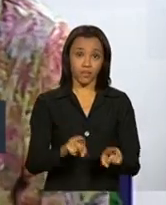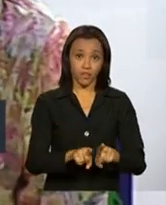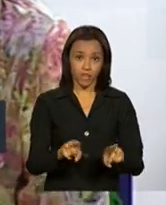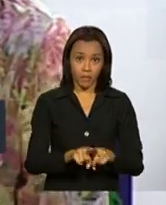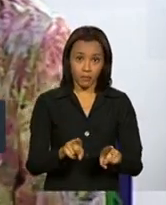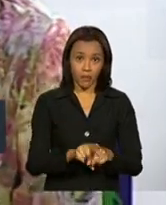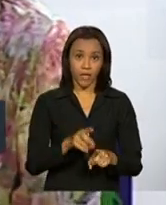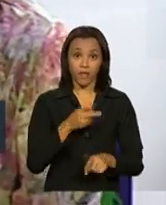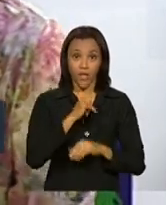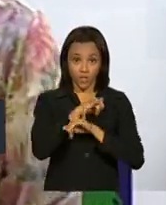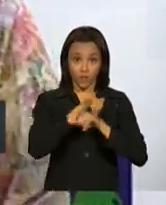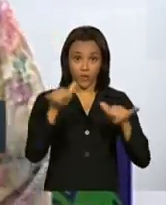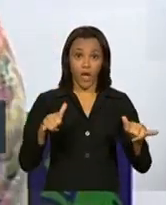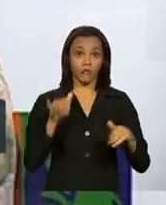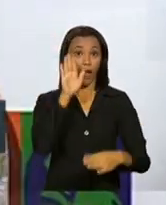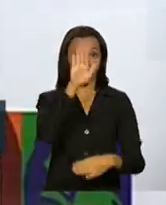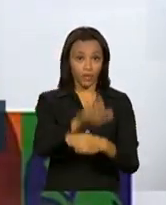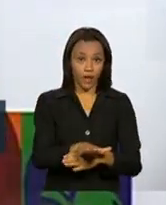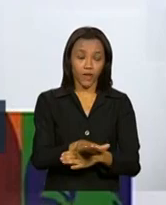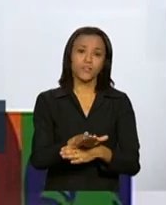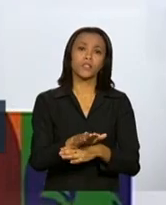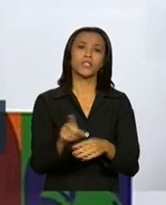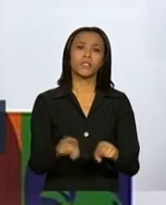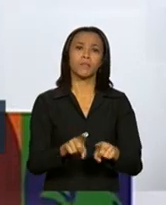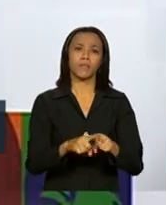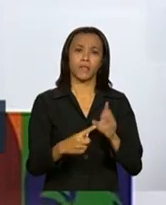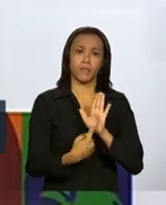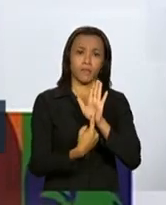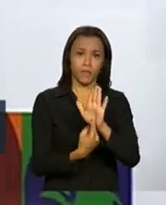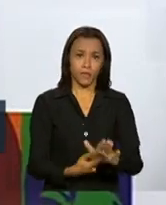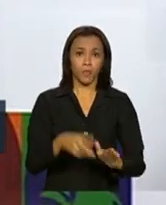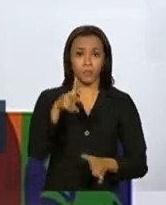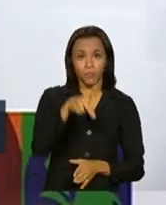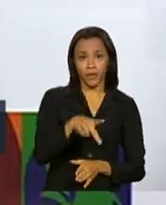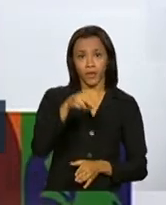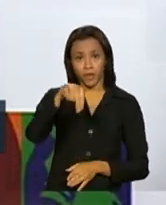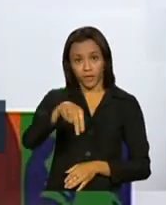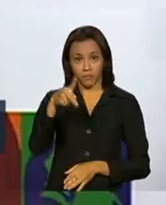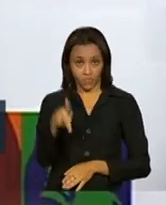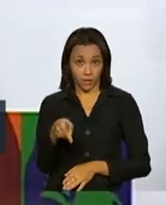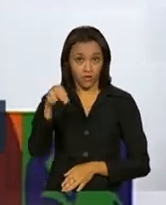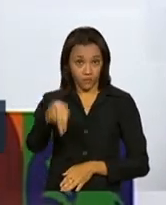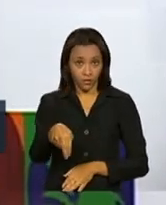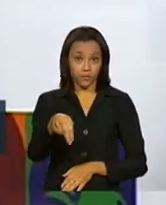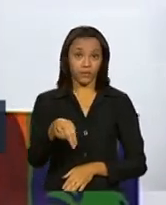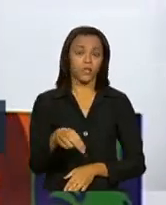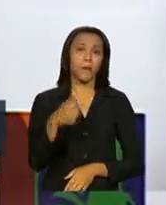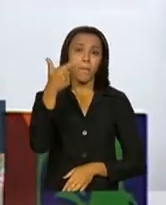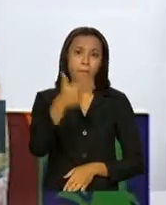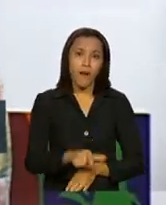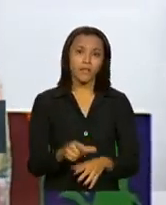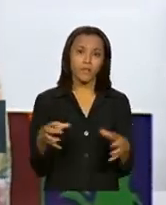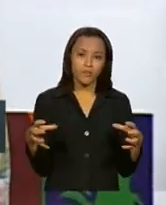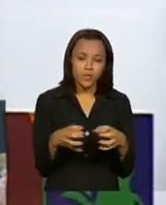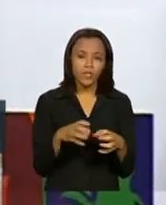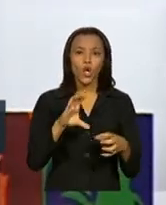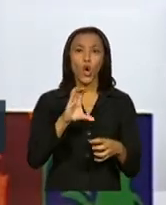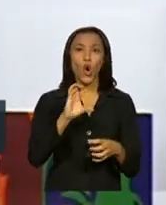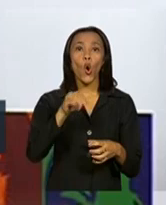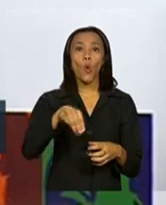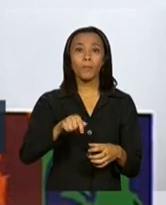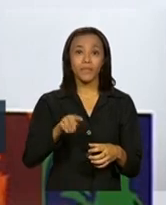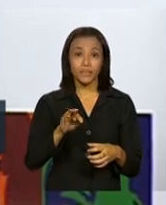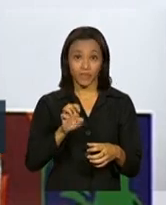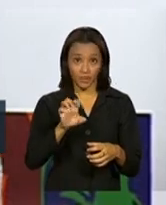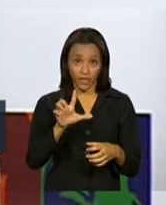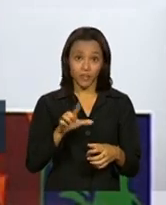na parte da tarde na apresentação do pnpm mas o comitê de monitoramento do